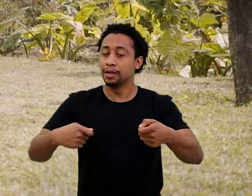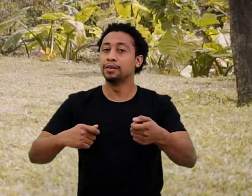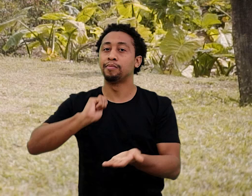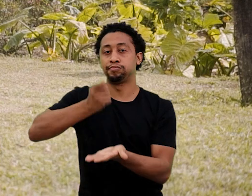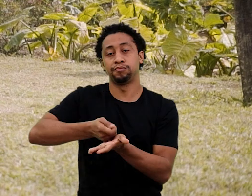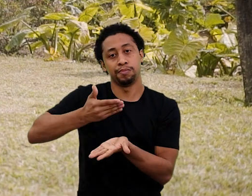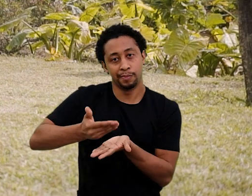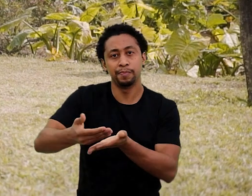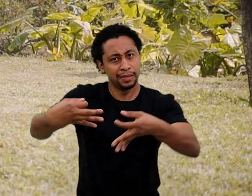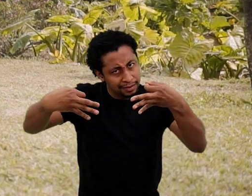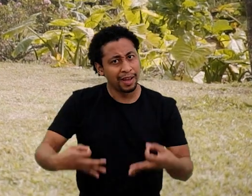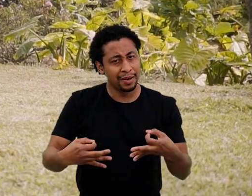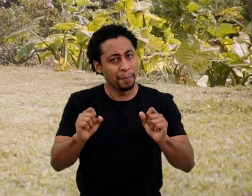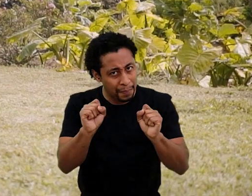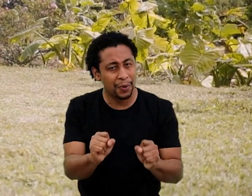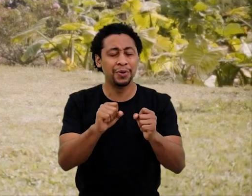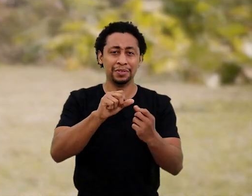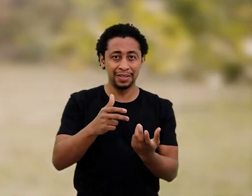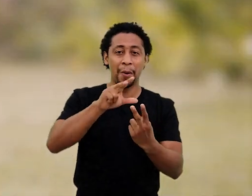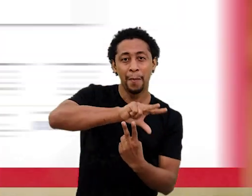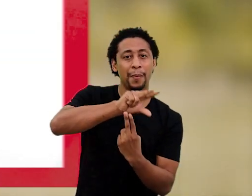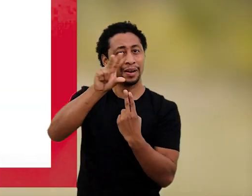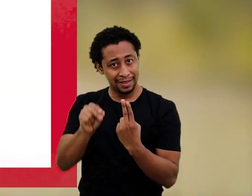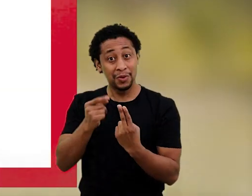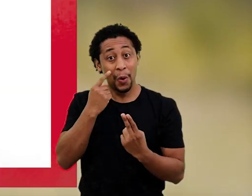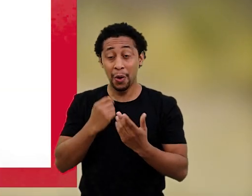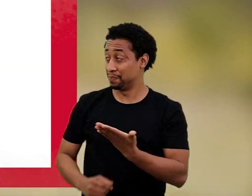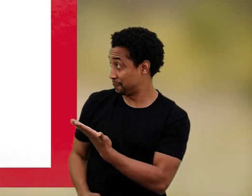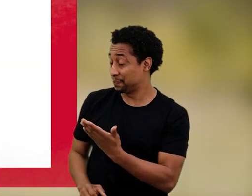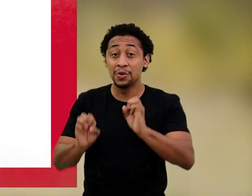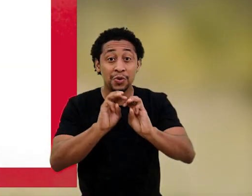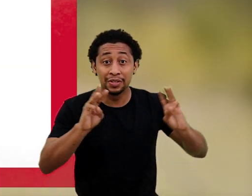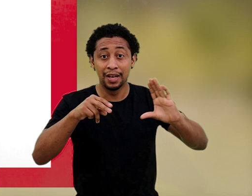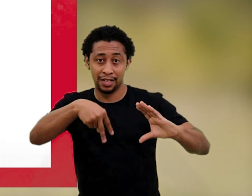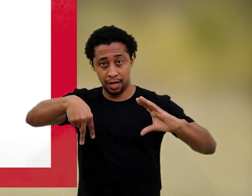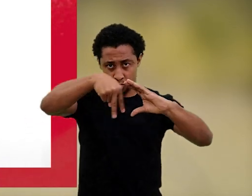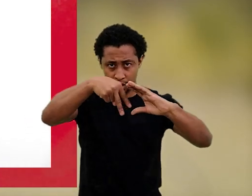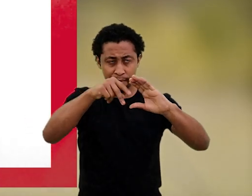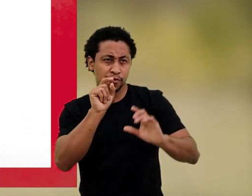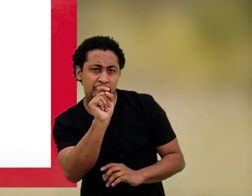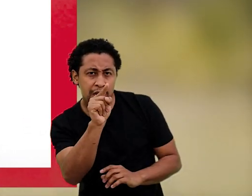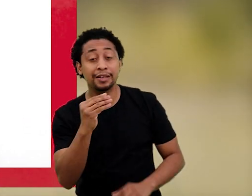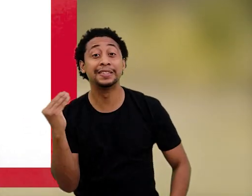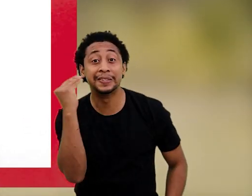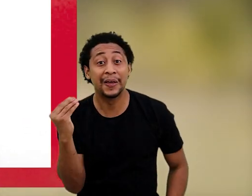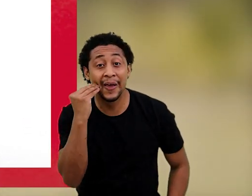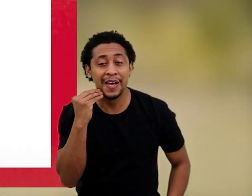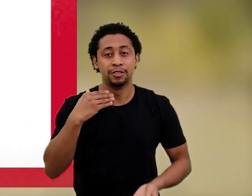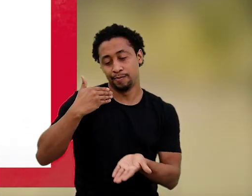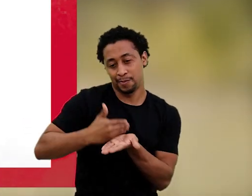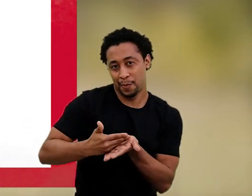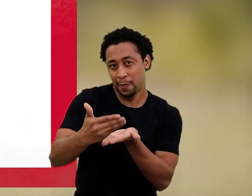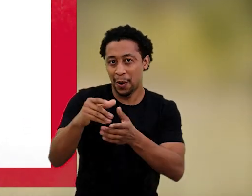financiamento e conte com o Bradesco Financiamentos para isso. É só em autoline.com.br, clique em simular financiamento lá no topo do site,